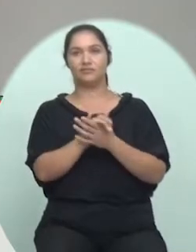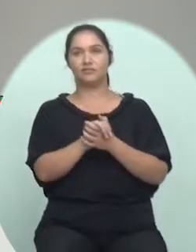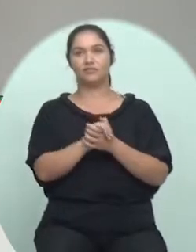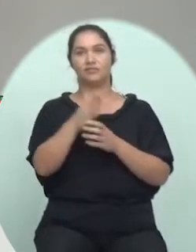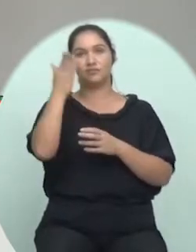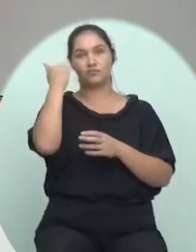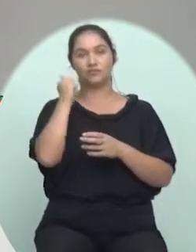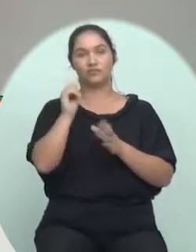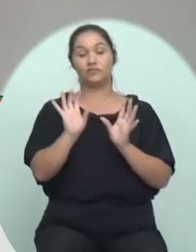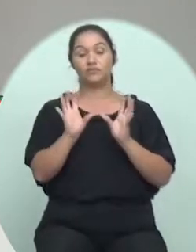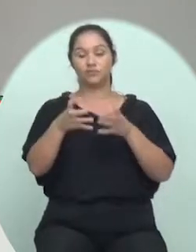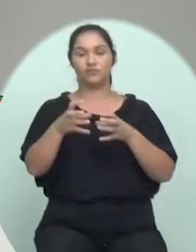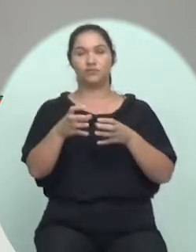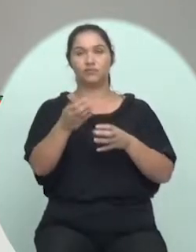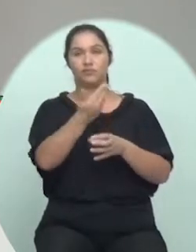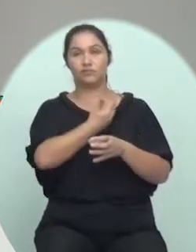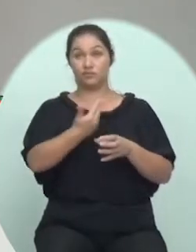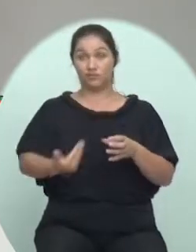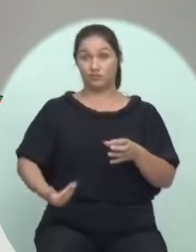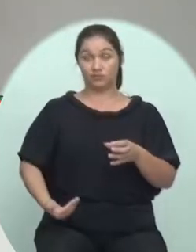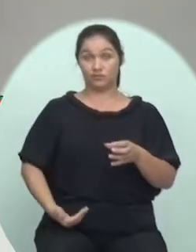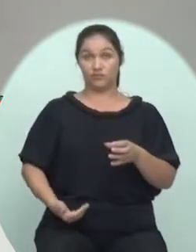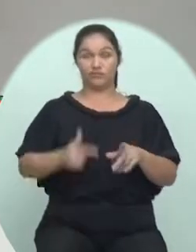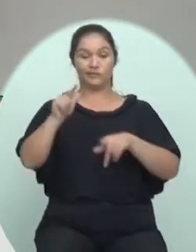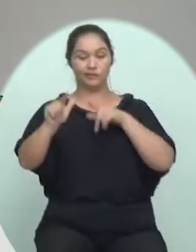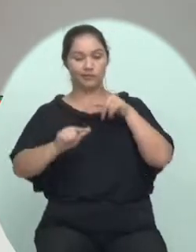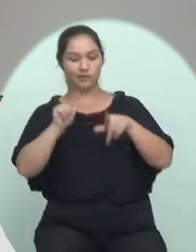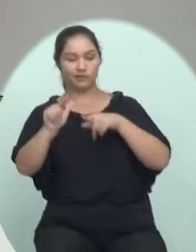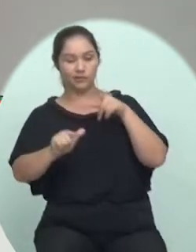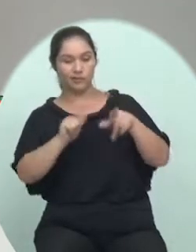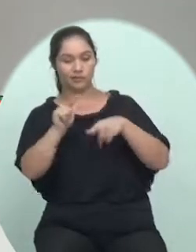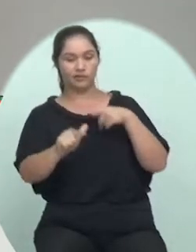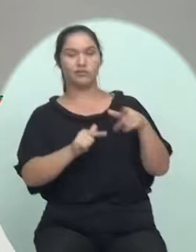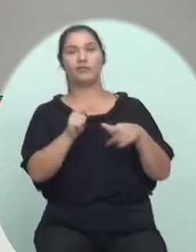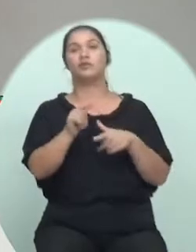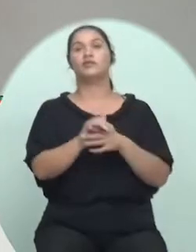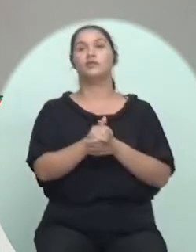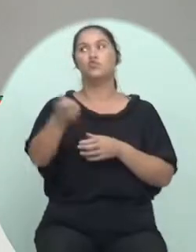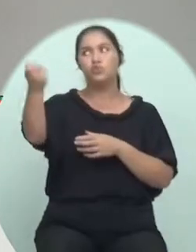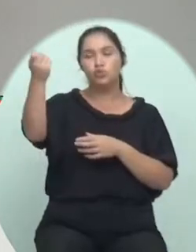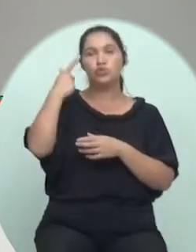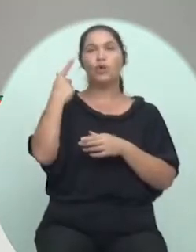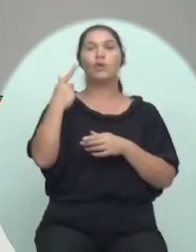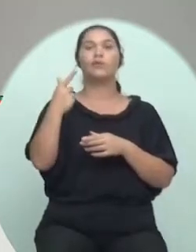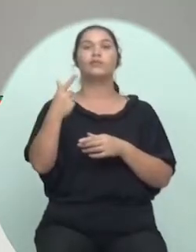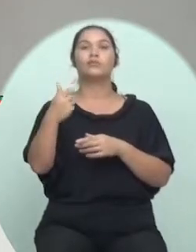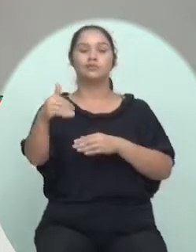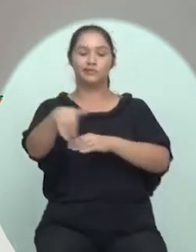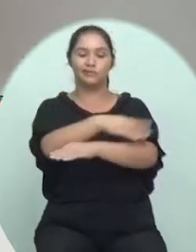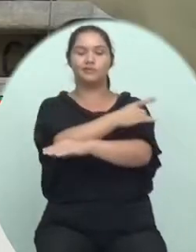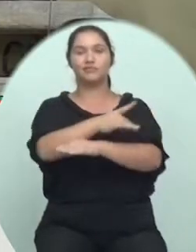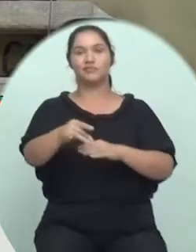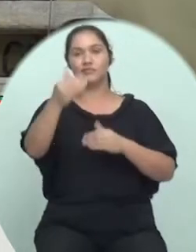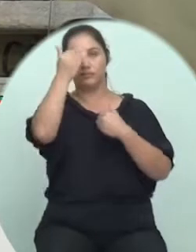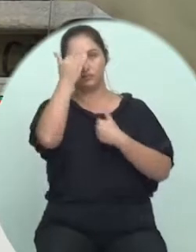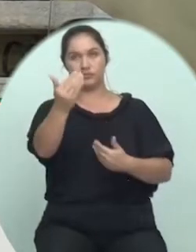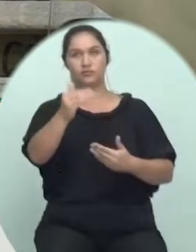do governo que faz a pavimentação está trabalhando aí de sol a sol e fazendo um bom trabalho. Obrigada.